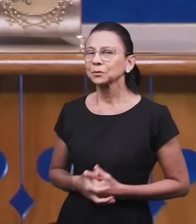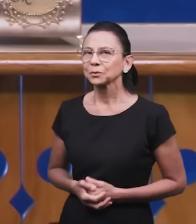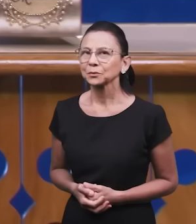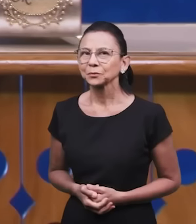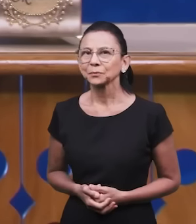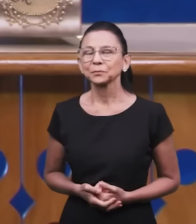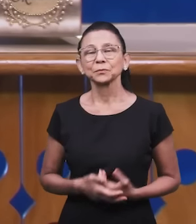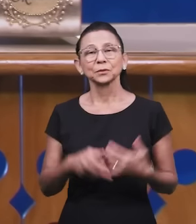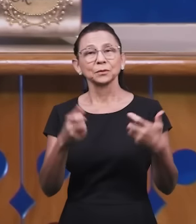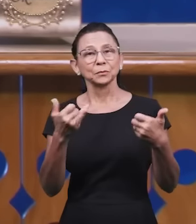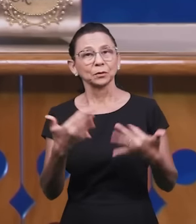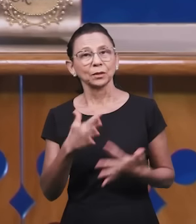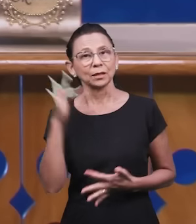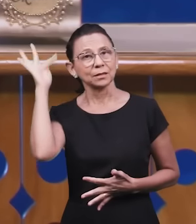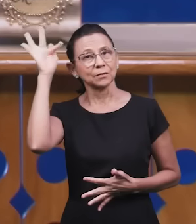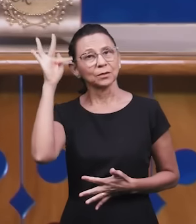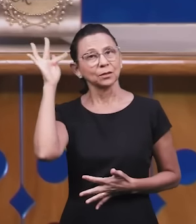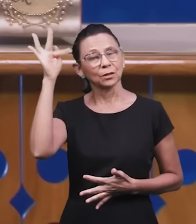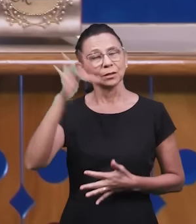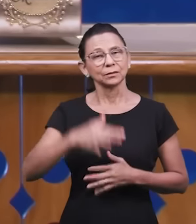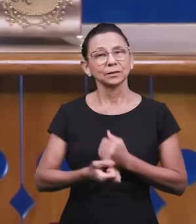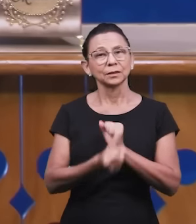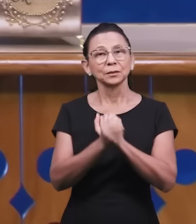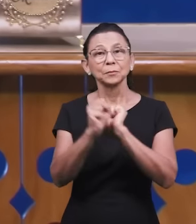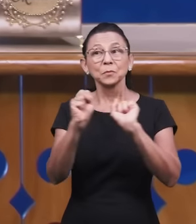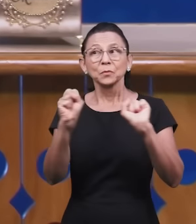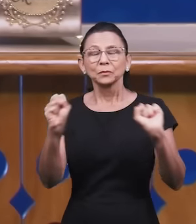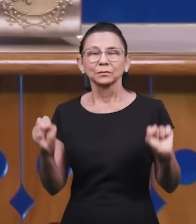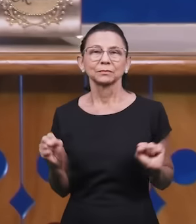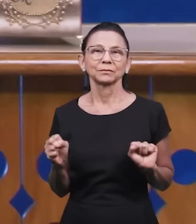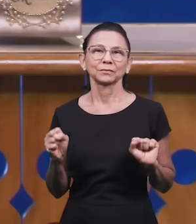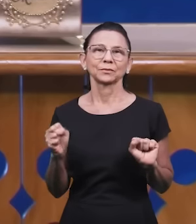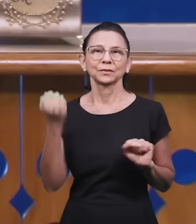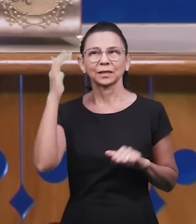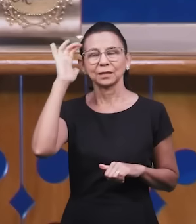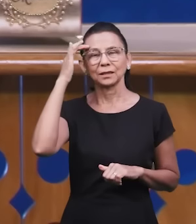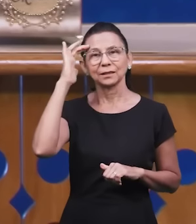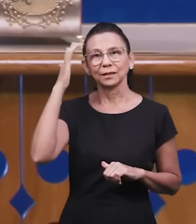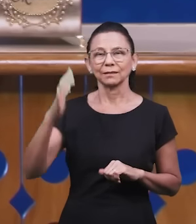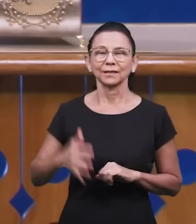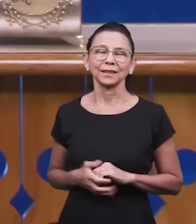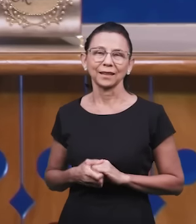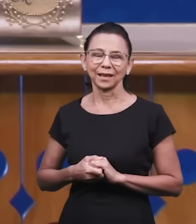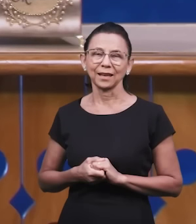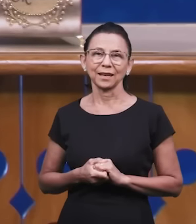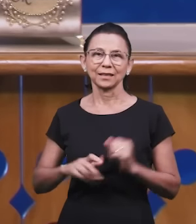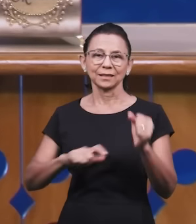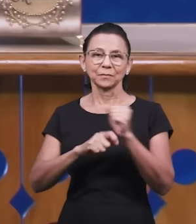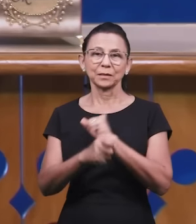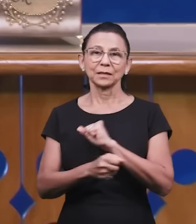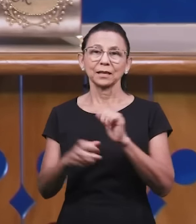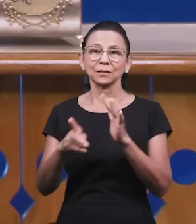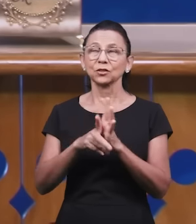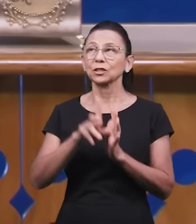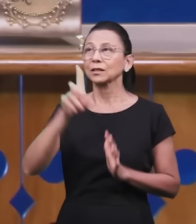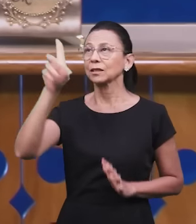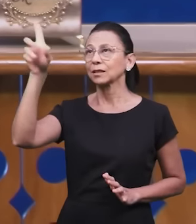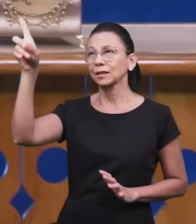impossível o homem alcançar o mistério da sua existência, de uma vida que foi criada, porque ele é